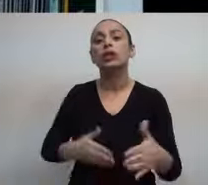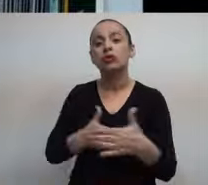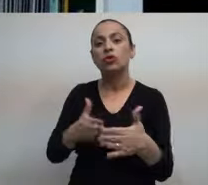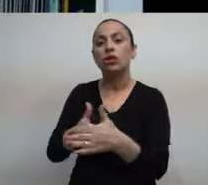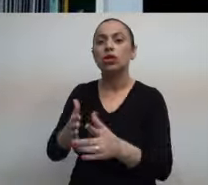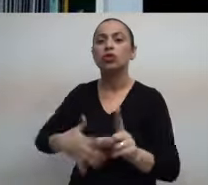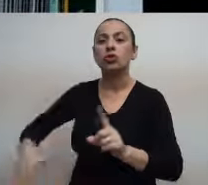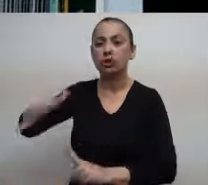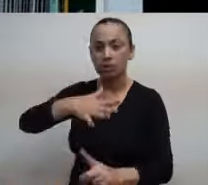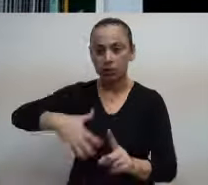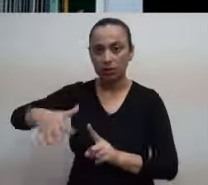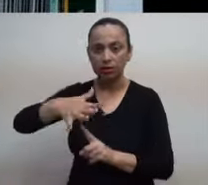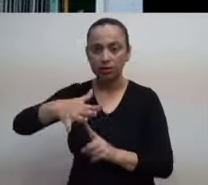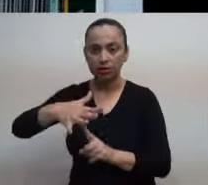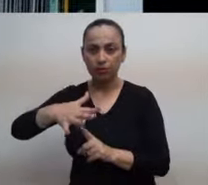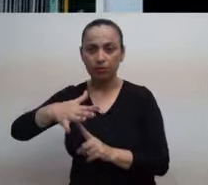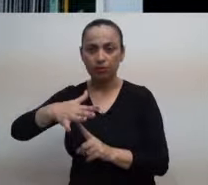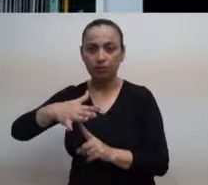sociais.